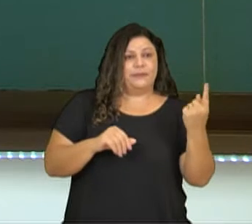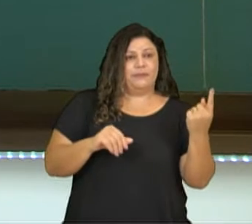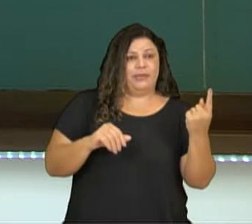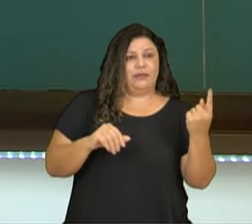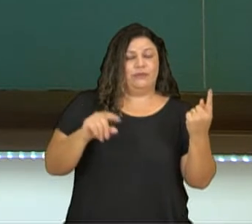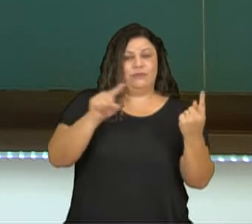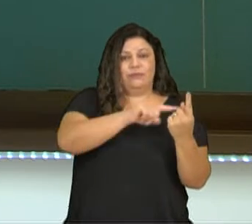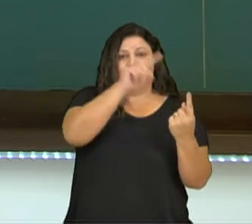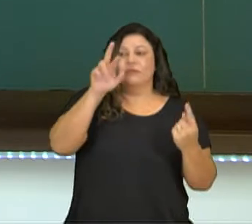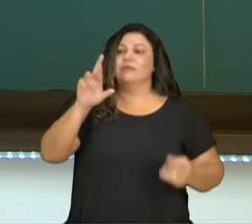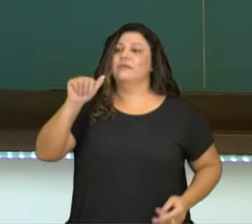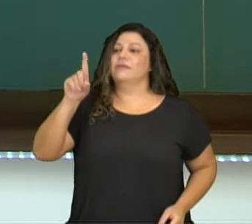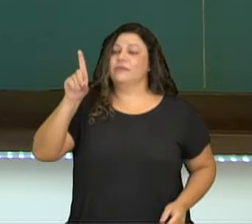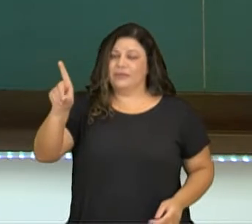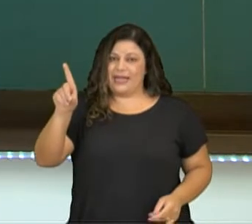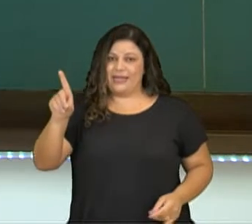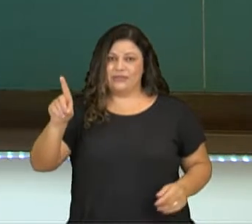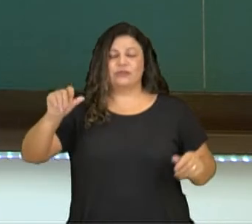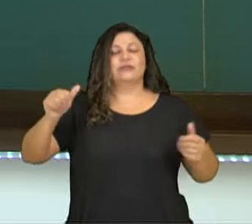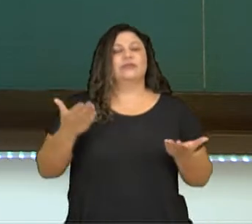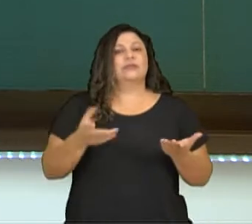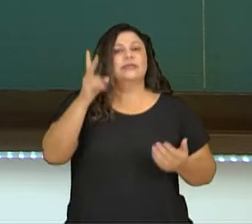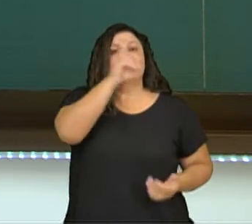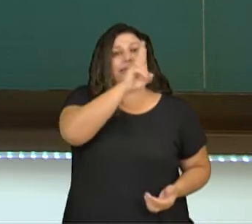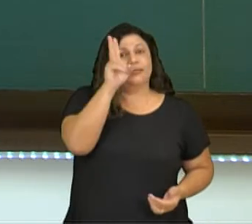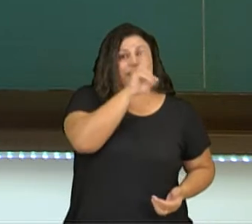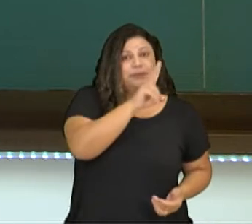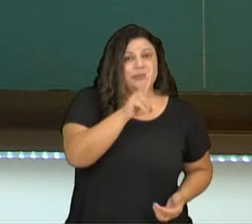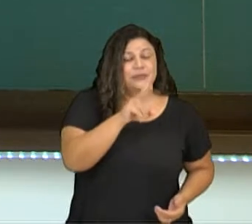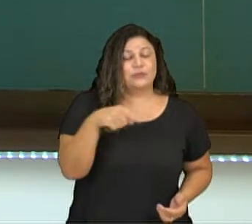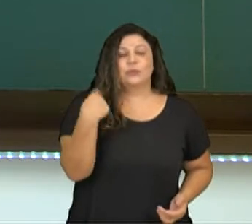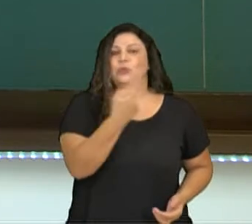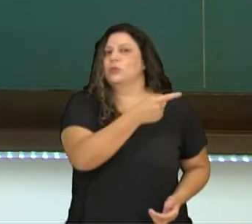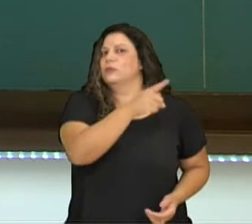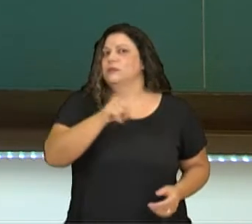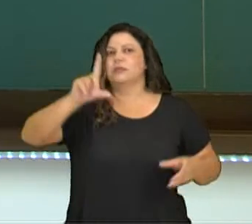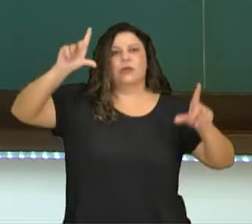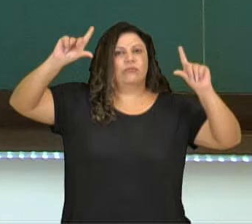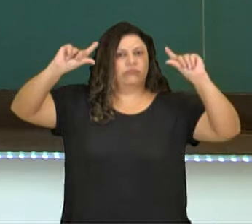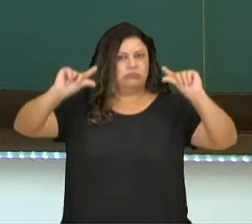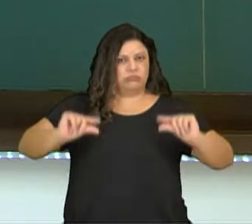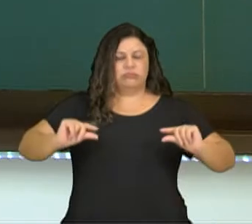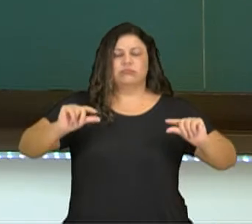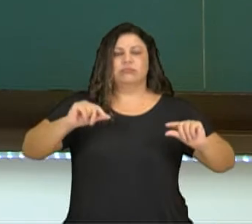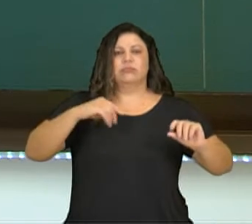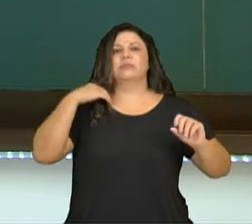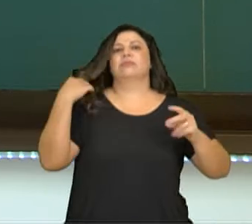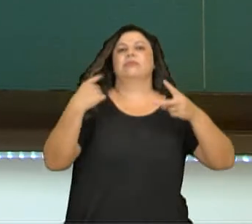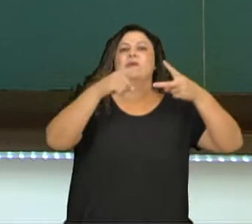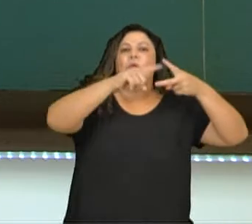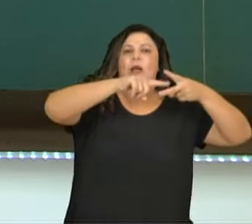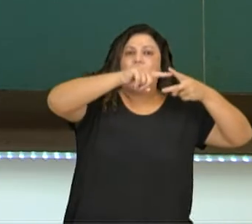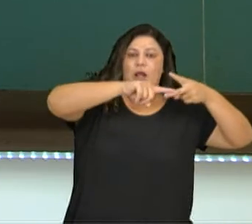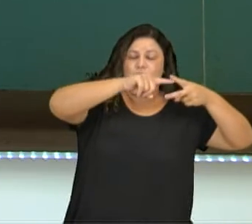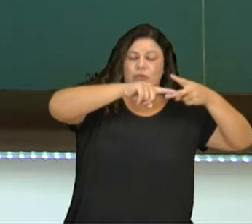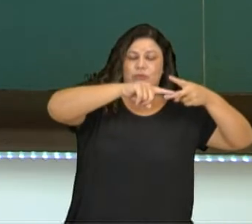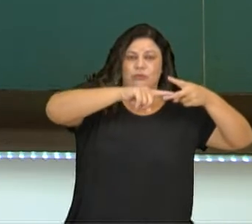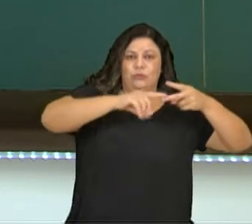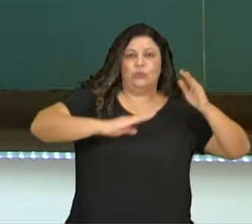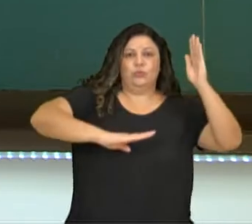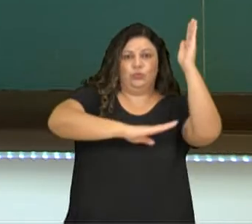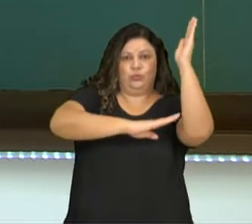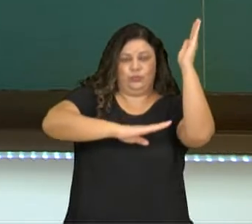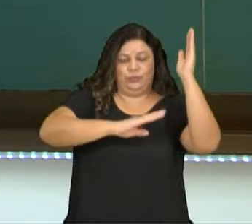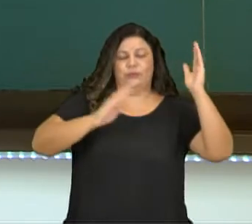ângulos em radianos. Lembrando que nós não fazemos a redução de ângulos quando os ângulos estão sobre os eixos